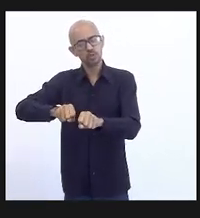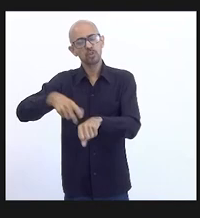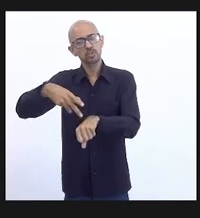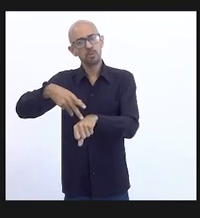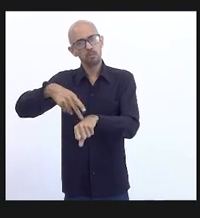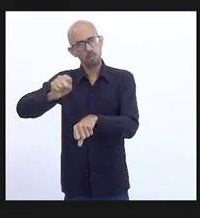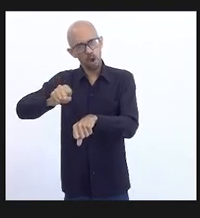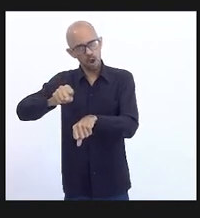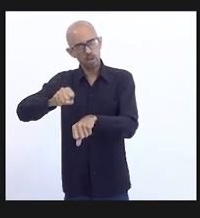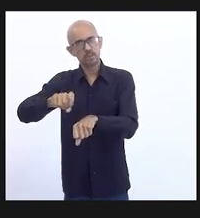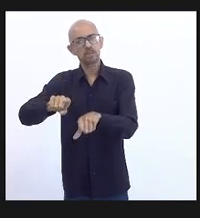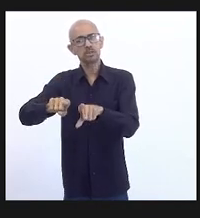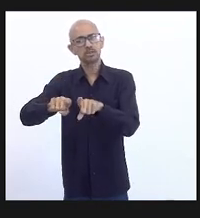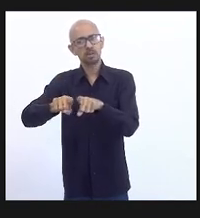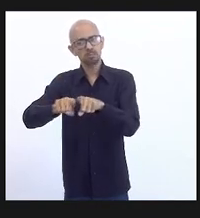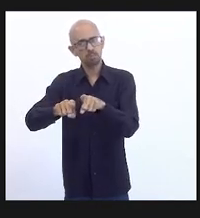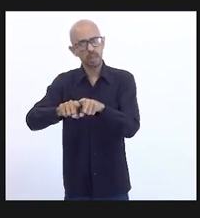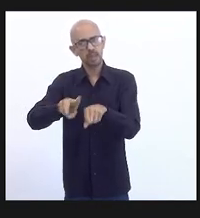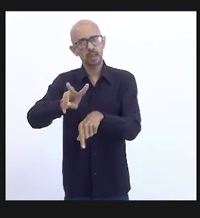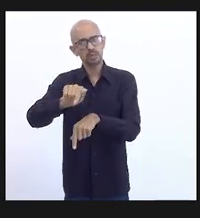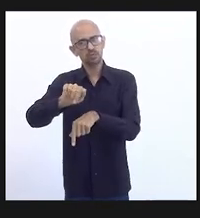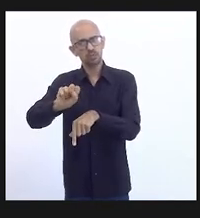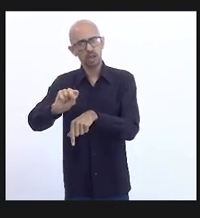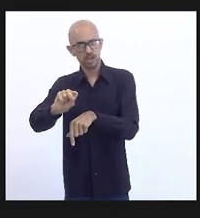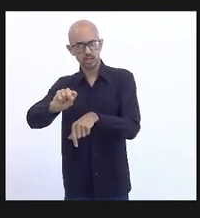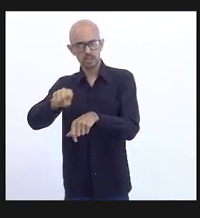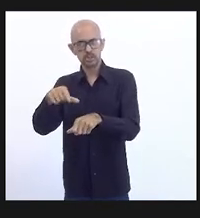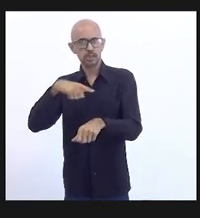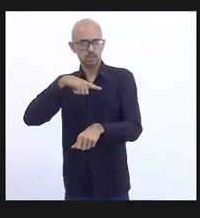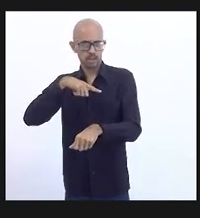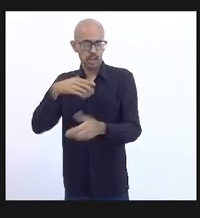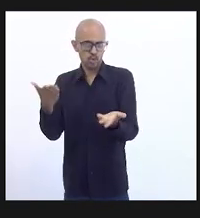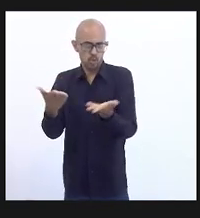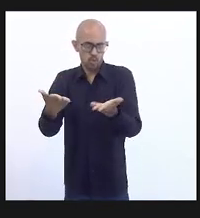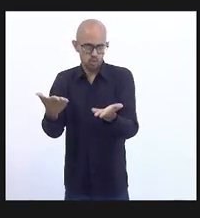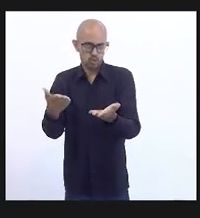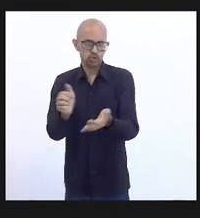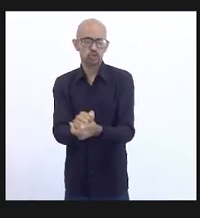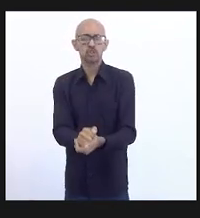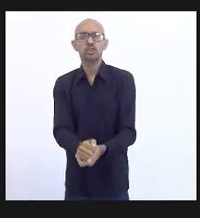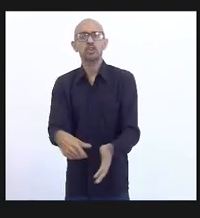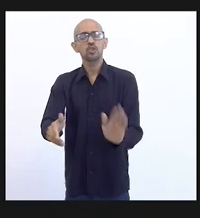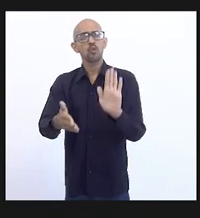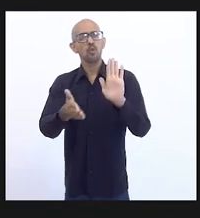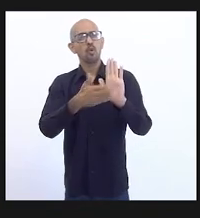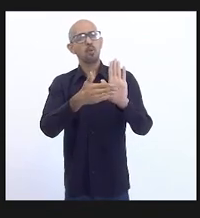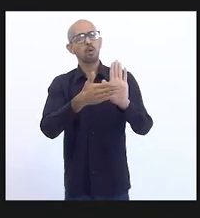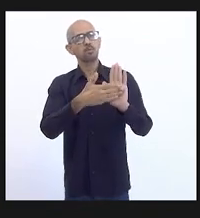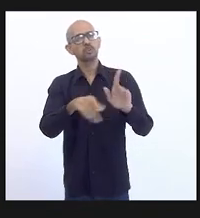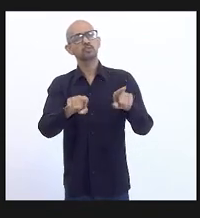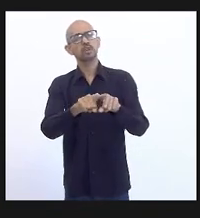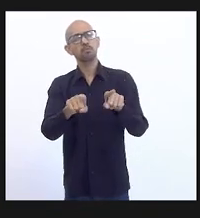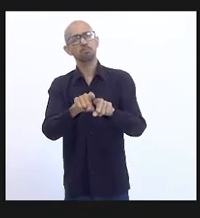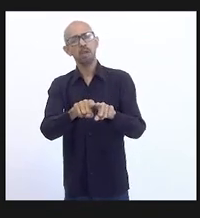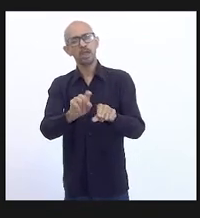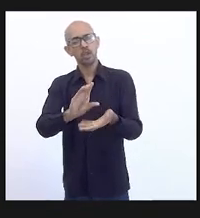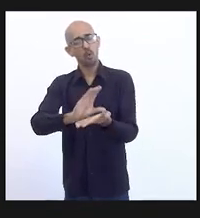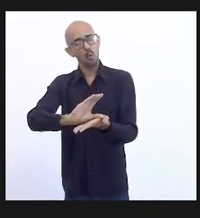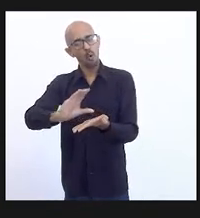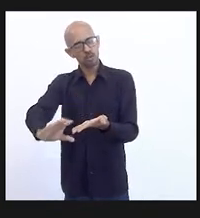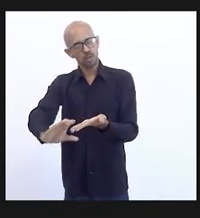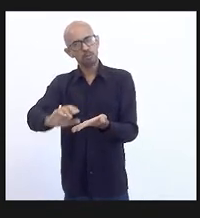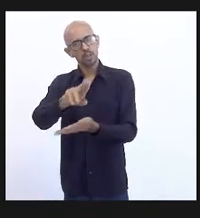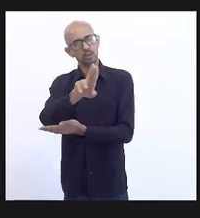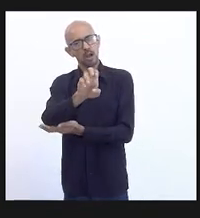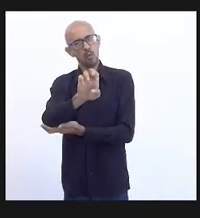pós-graduação e das vagas atualmente ofertadas e um compromisso de que o orçamento da UERJ